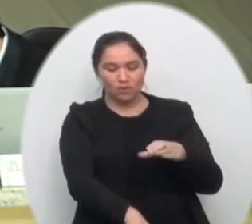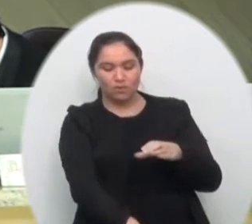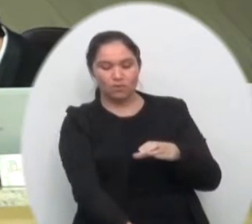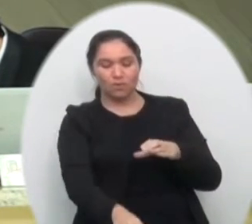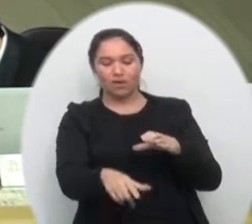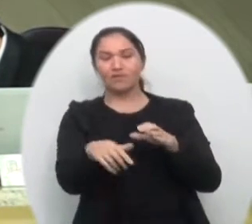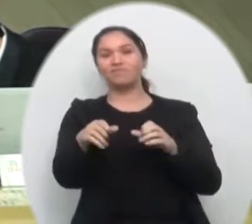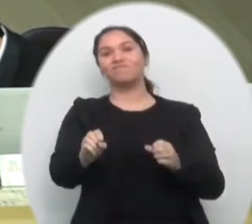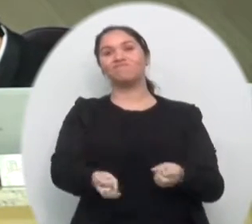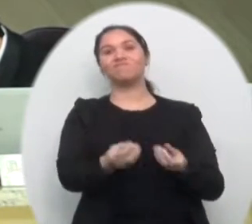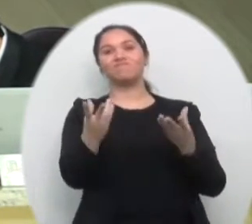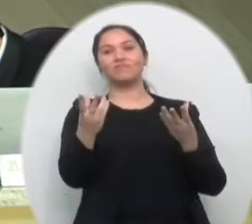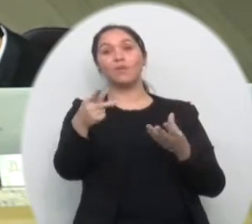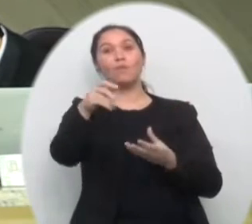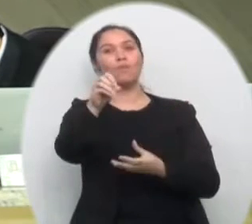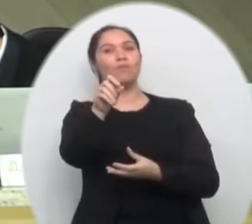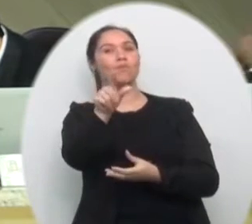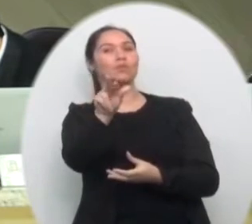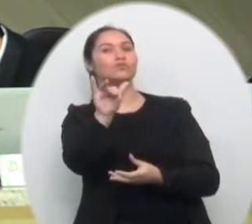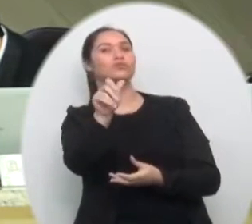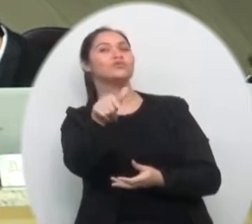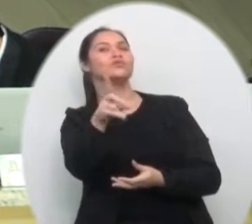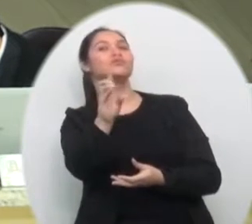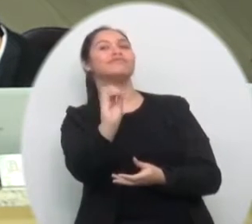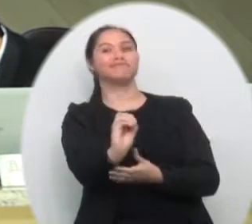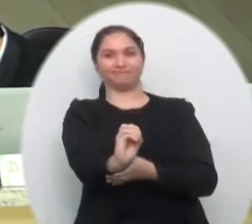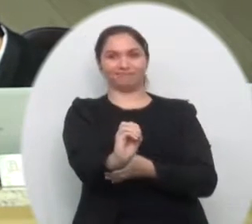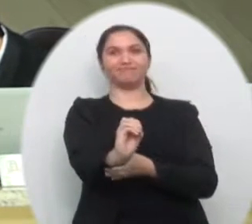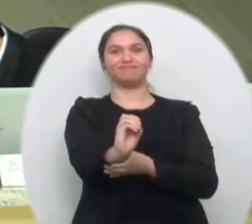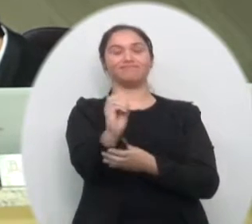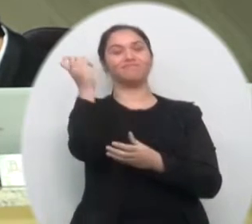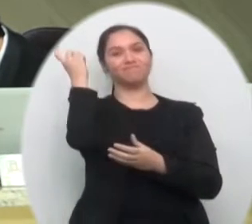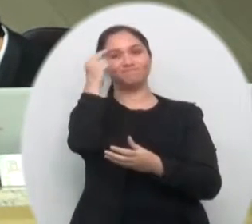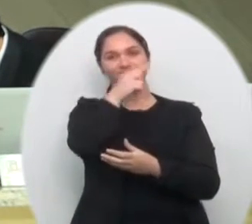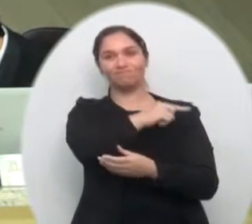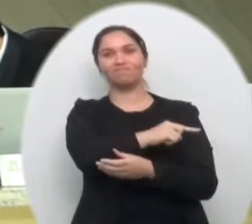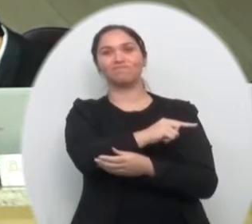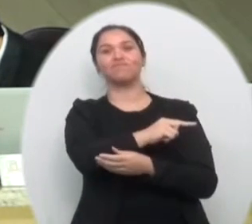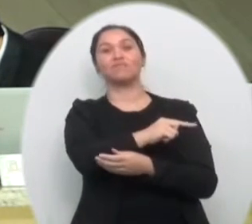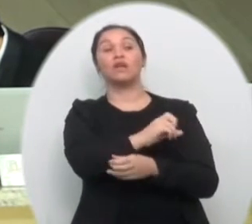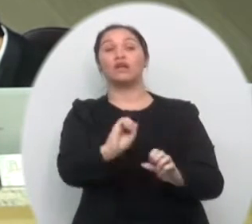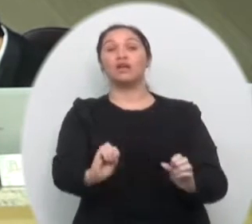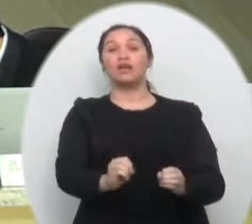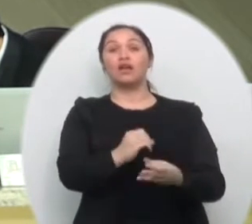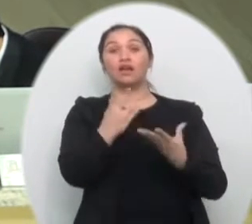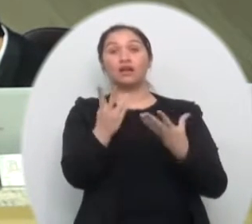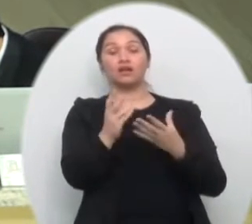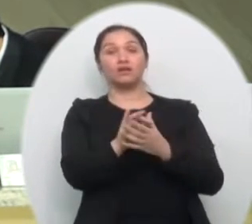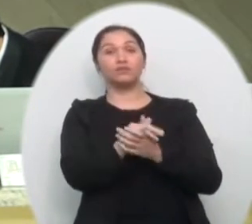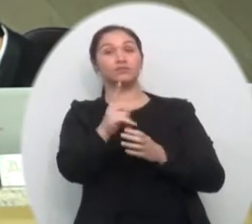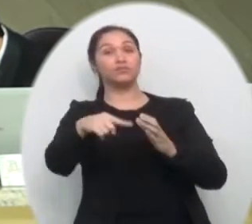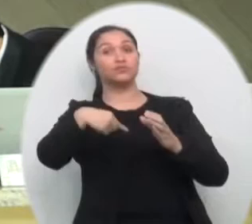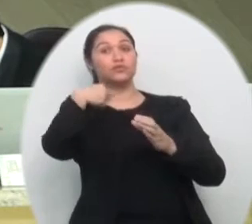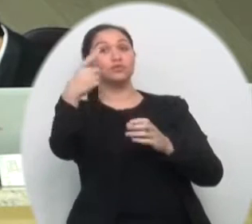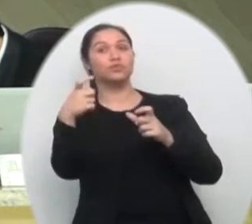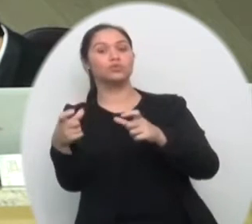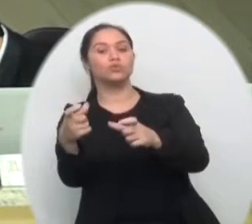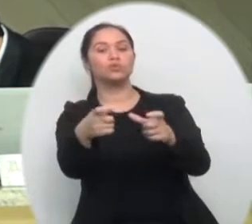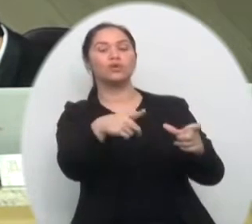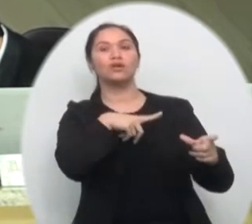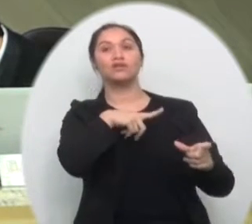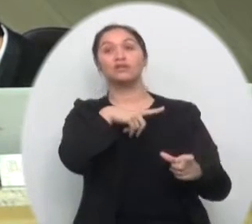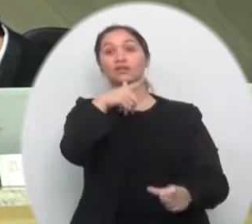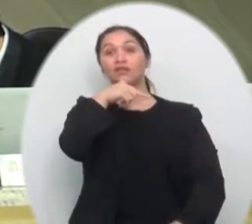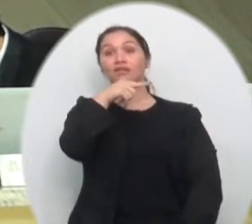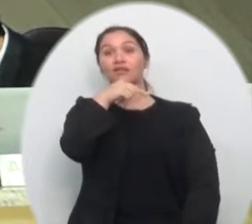lateral, em que entra a divisa, que vai para outras nascentes também essa água. Eu vou mostrar uma foto ali.